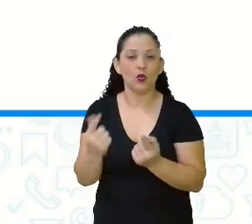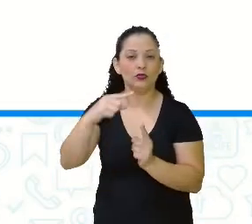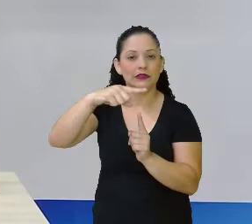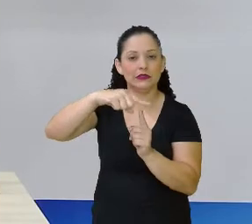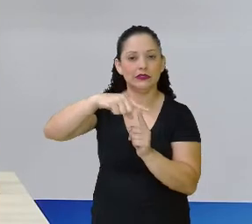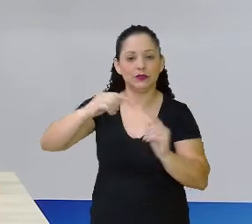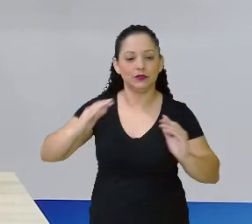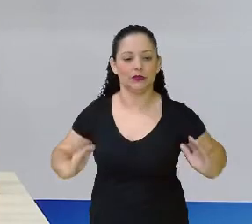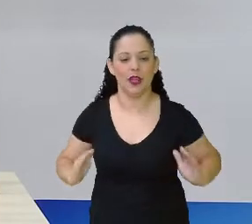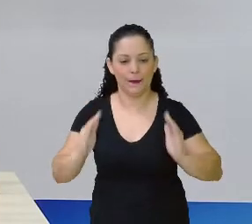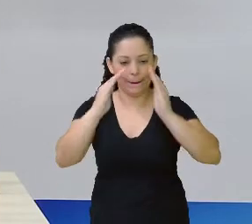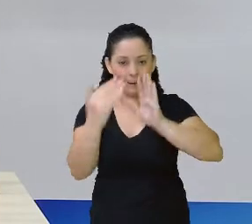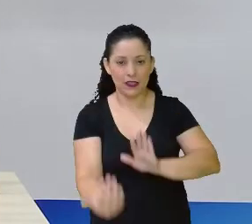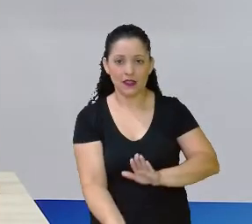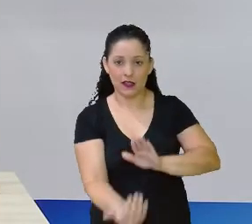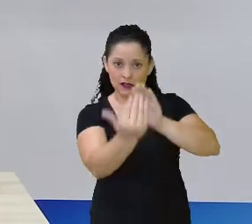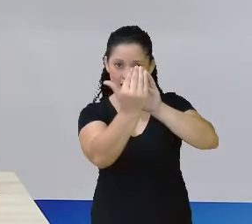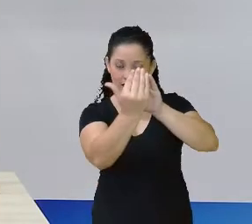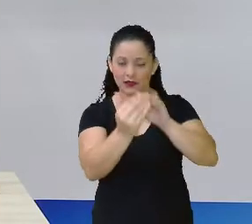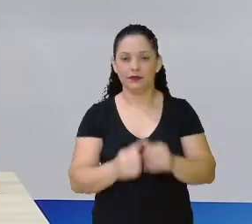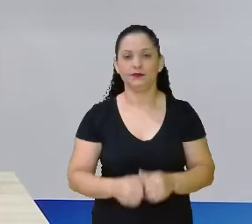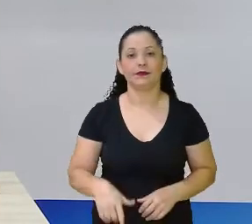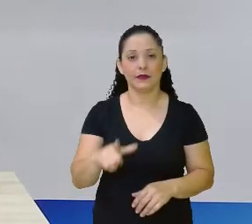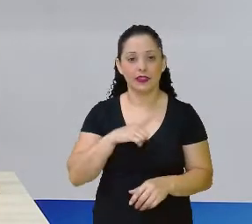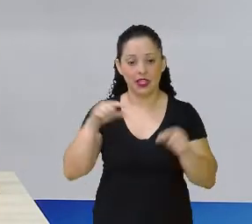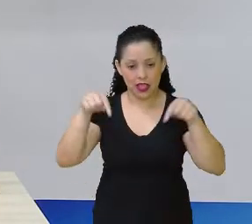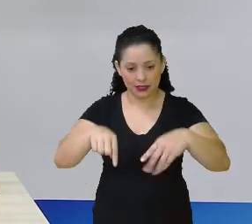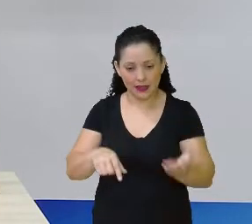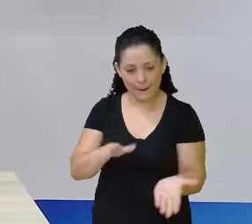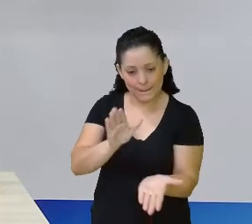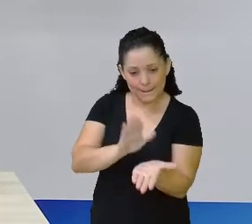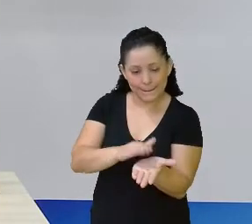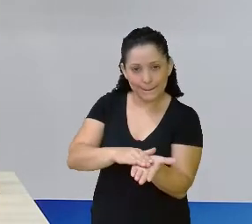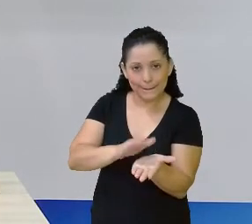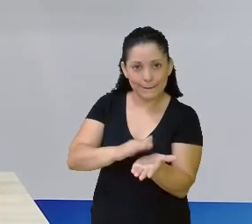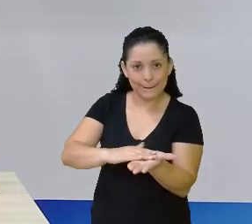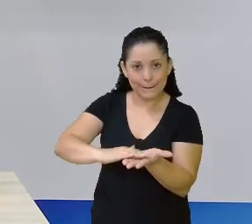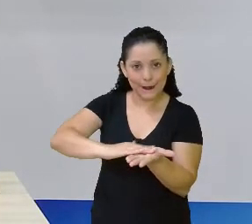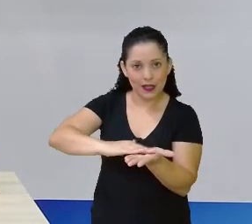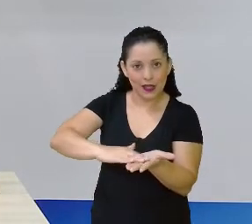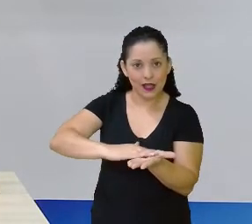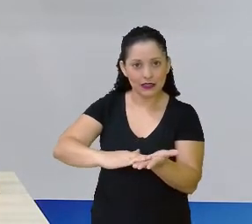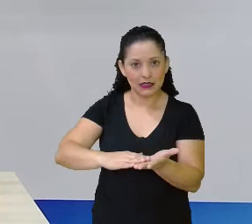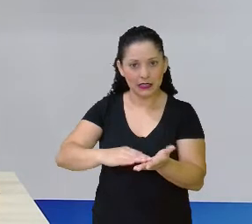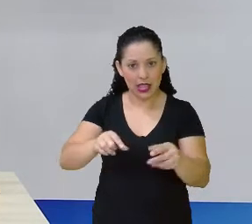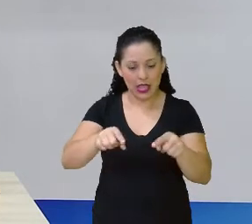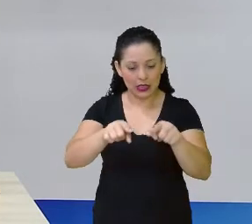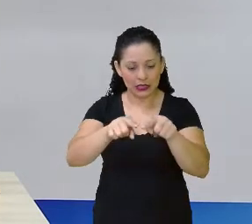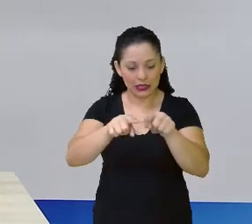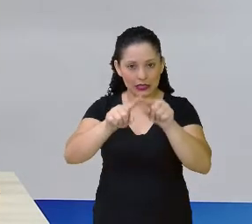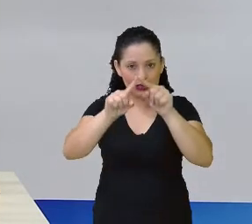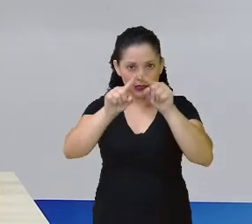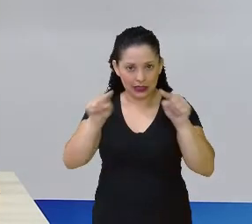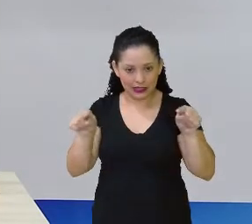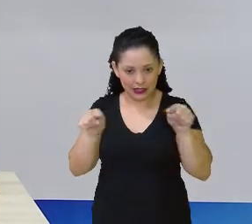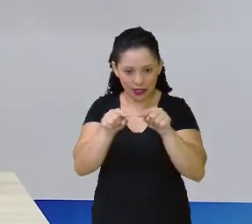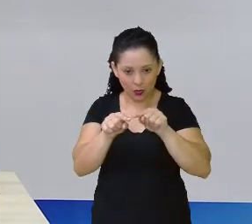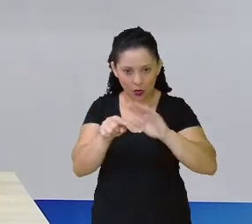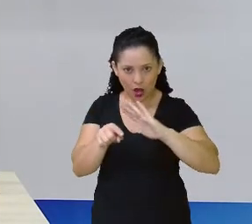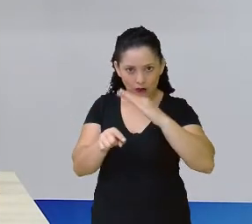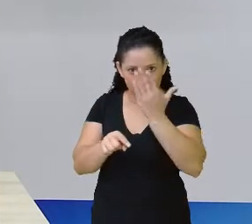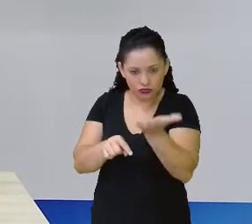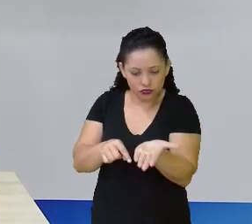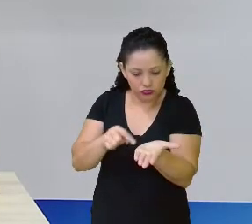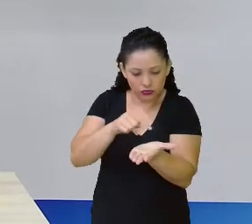Eu posso ter pirâmide com base triangular. Eu posso ter pirâmide com base quadrada. Eu